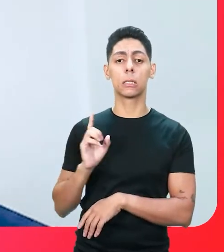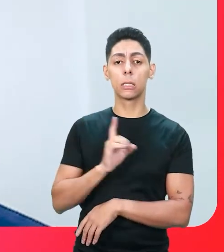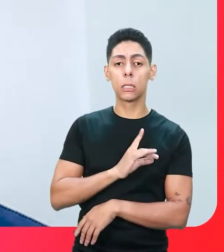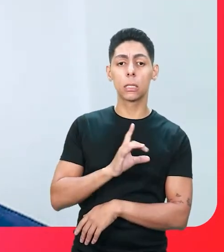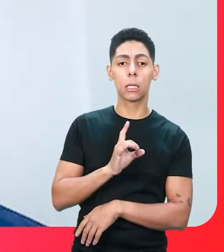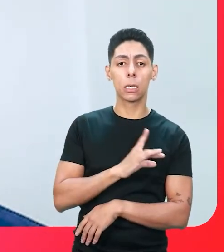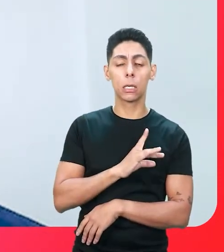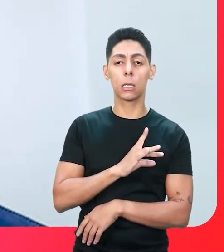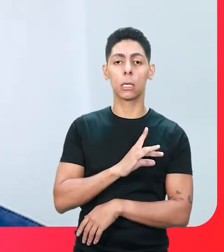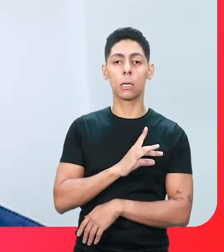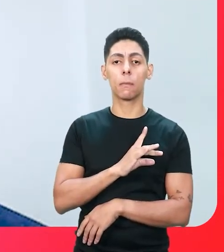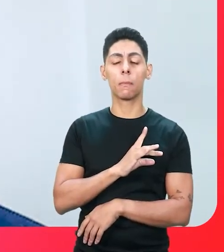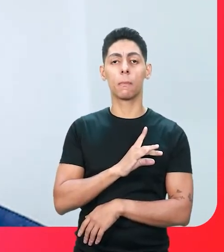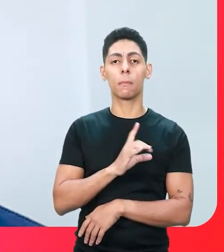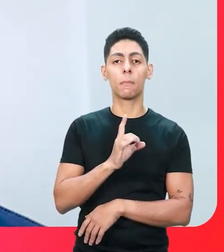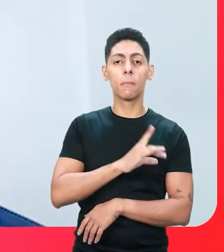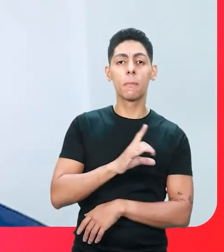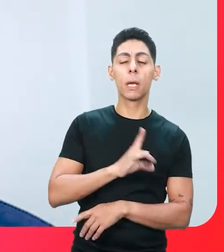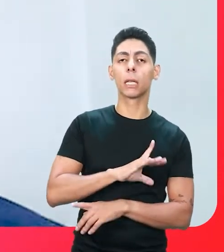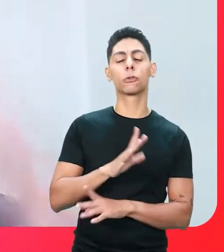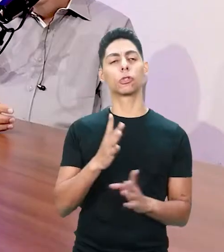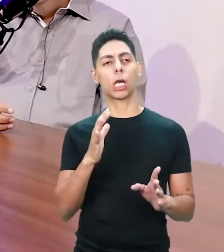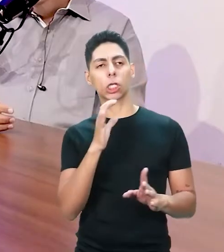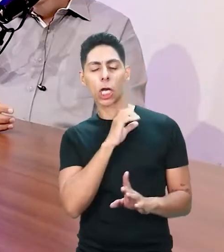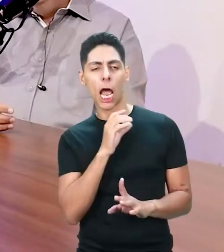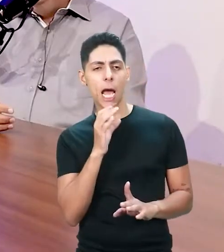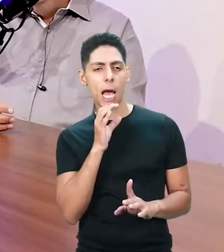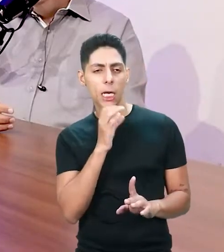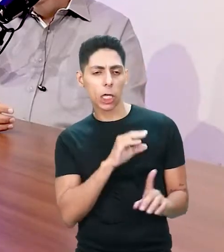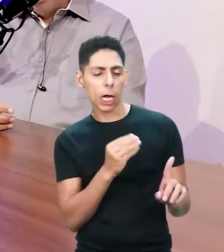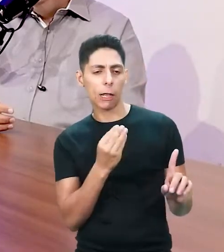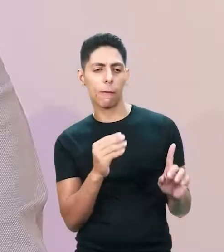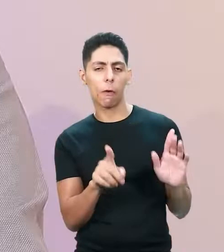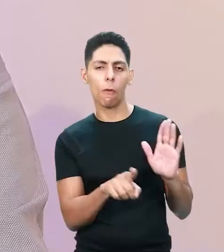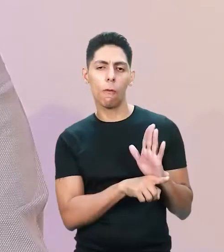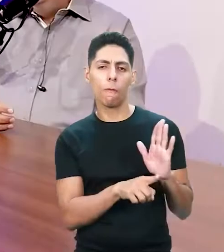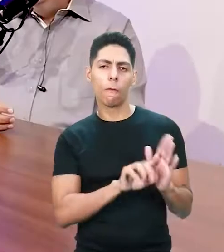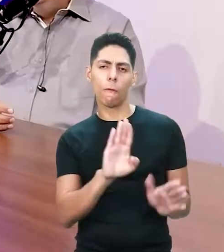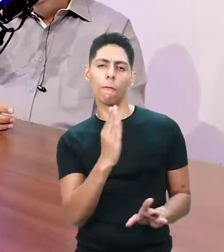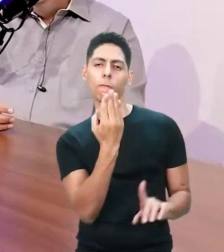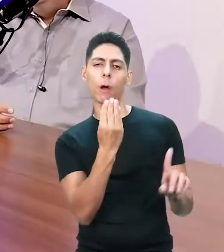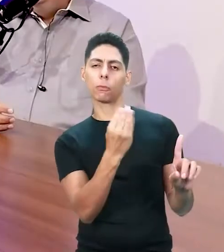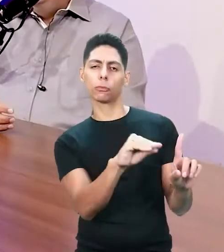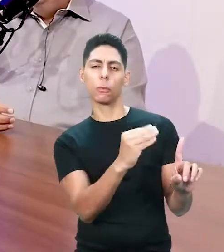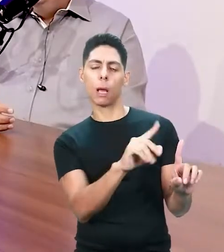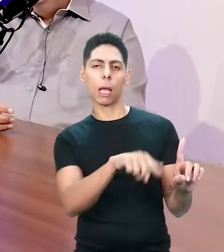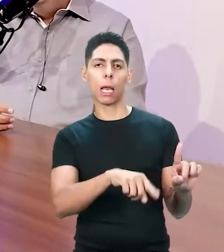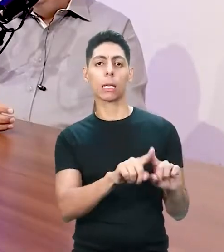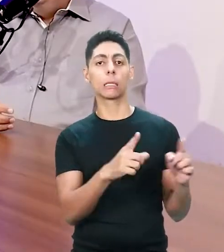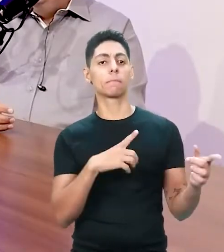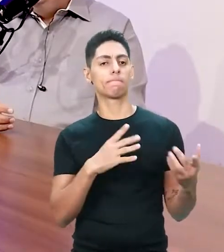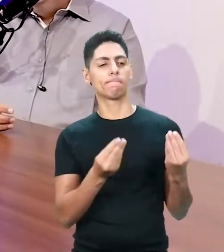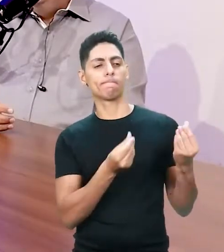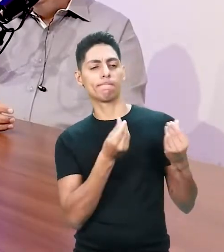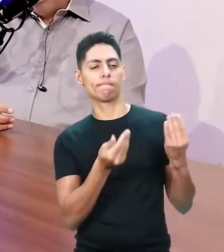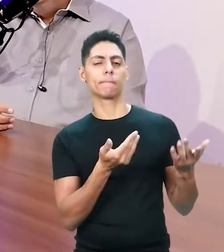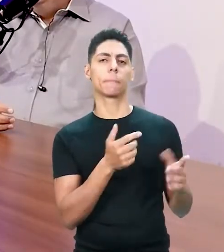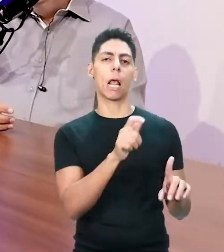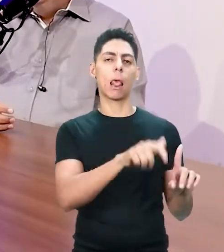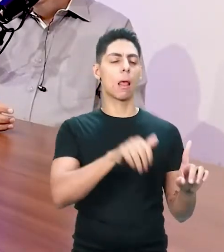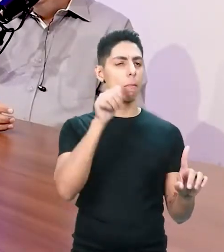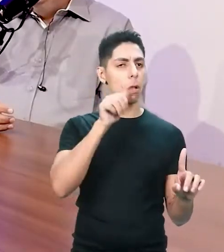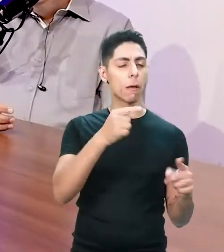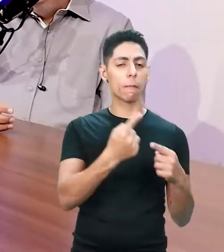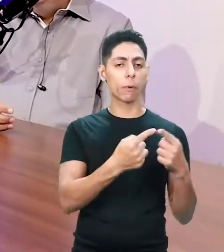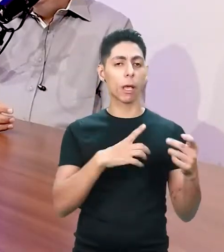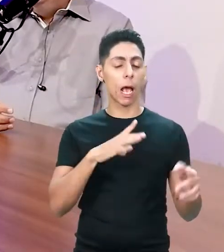um falso positivo de paquera por parte da mulher. Vou explicar. Eu tinha medo de... às vezes,